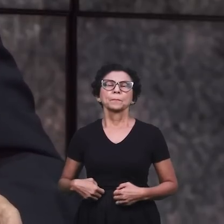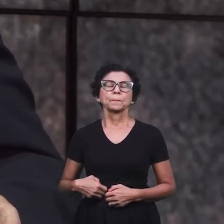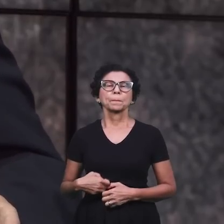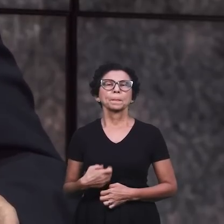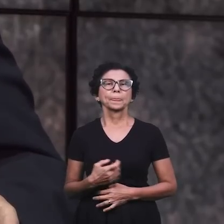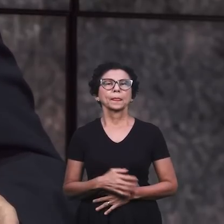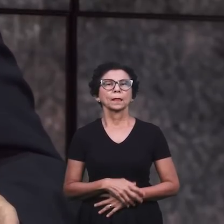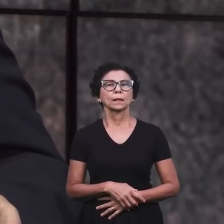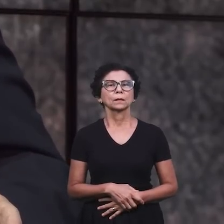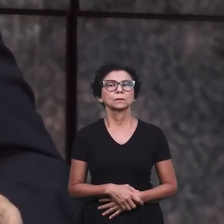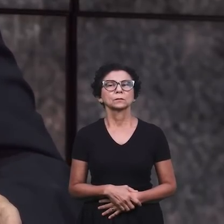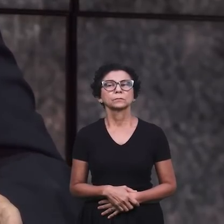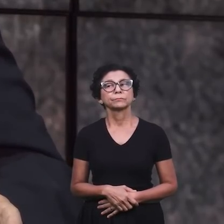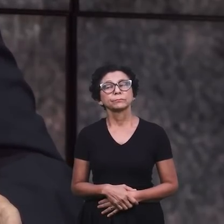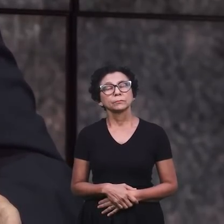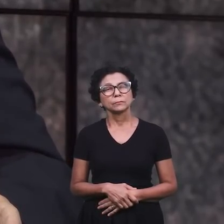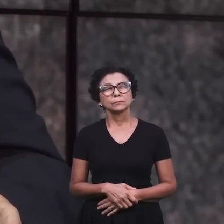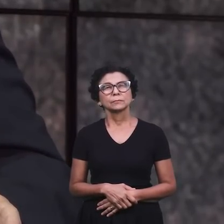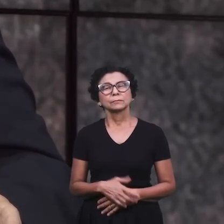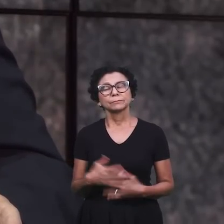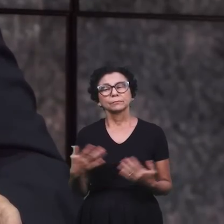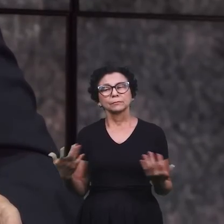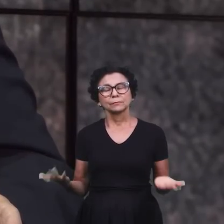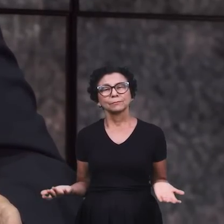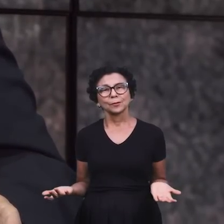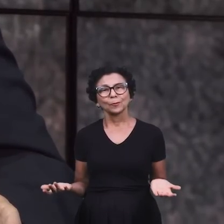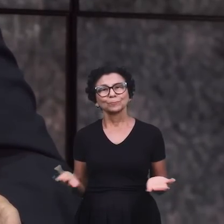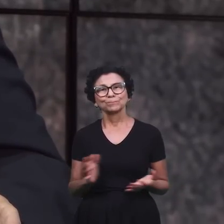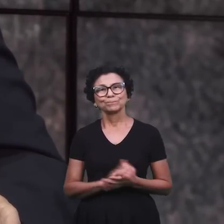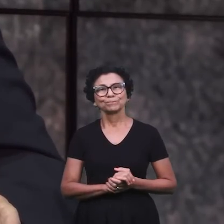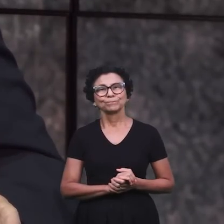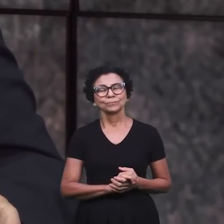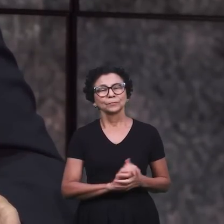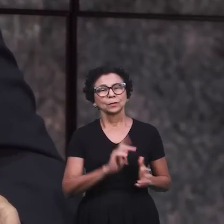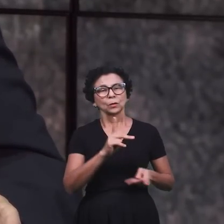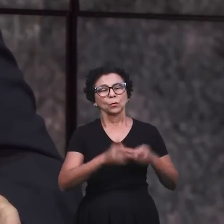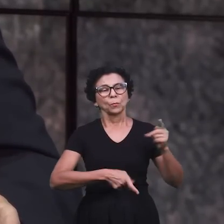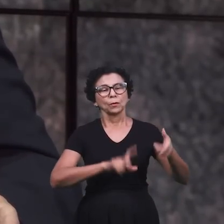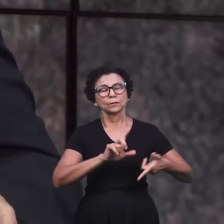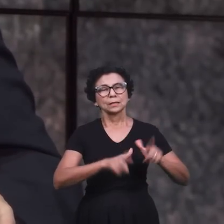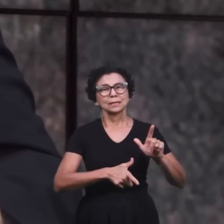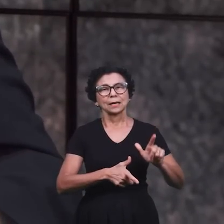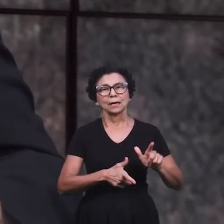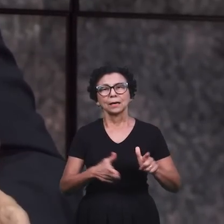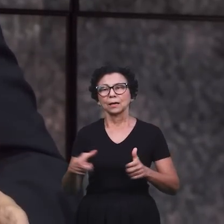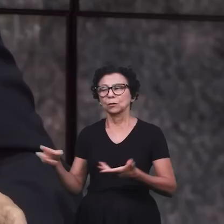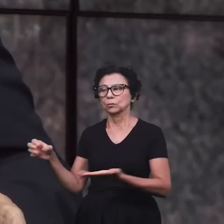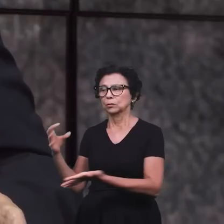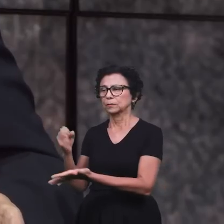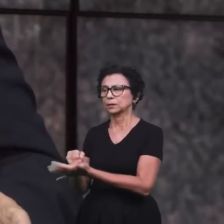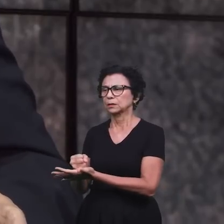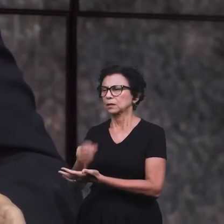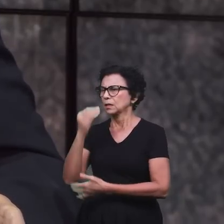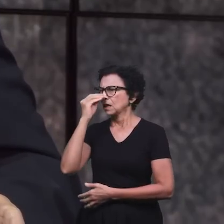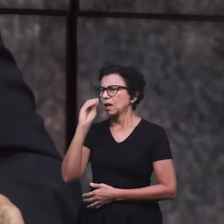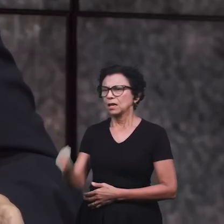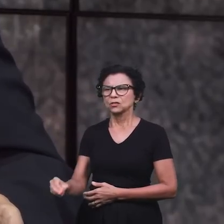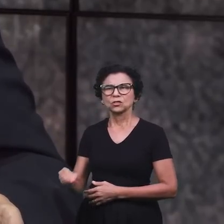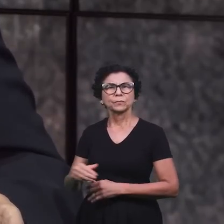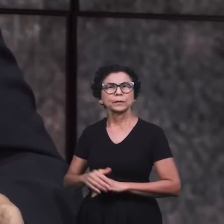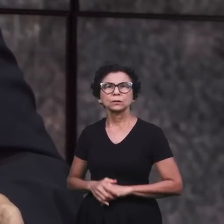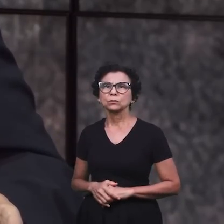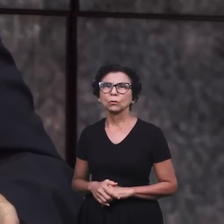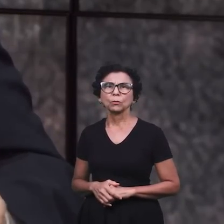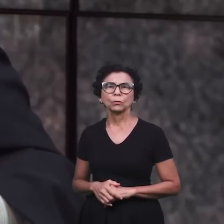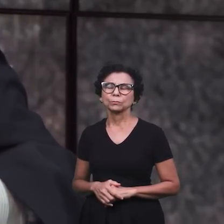plano, Israel rejeitou a aliança. O Senhor veio para ele, veio para fazer uma nova aliança,